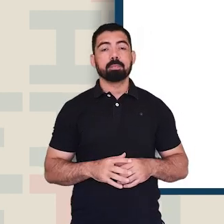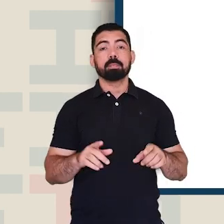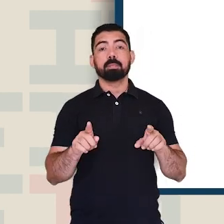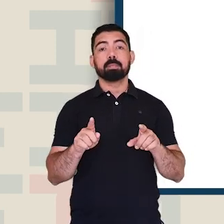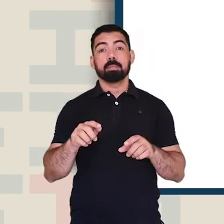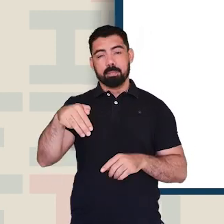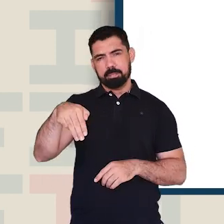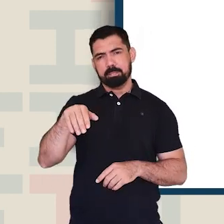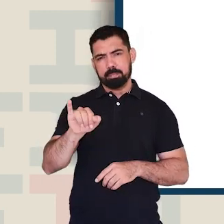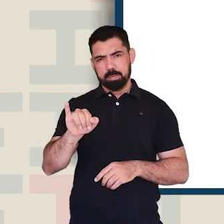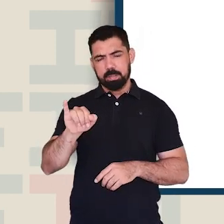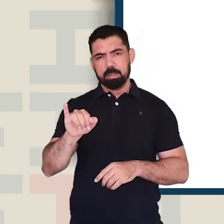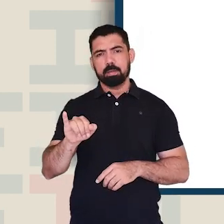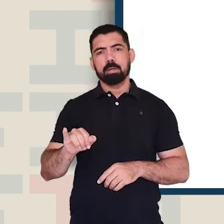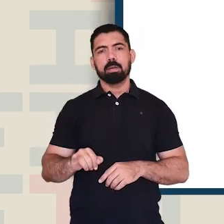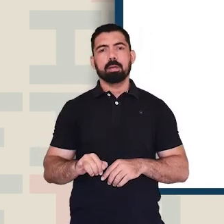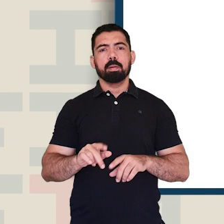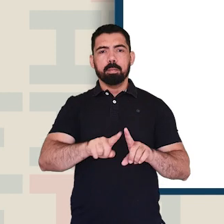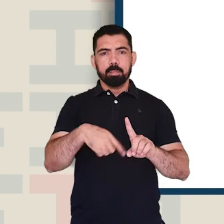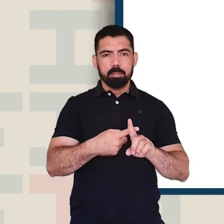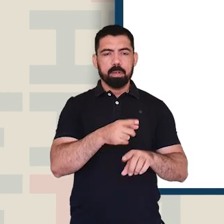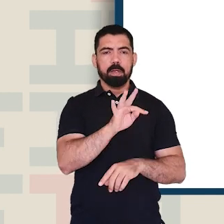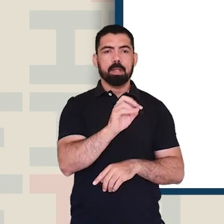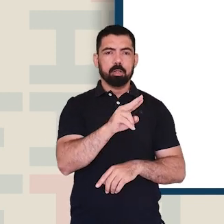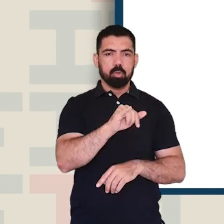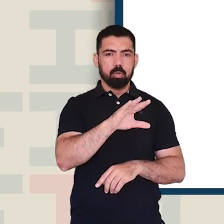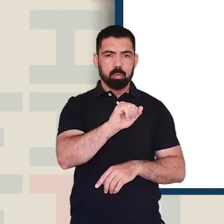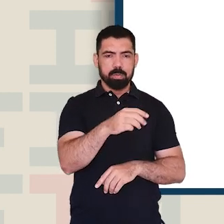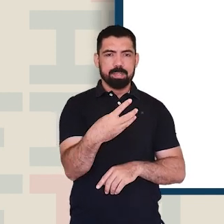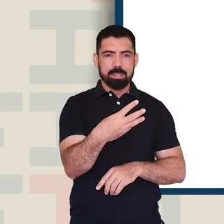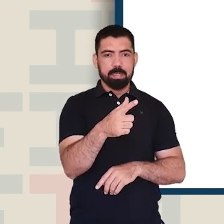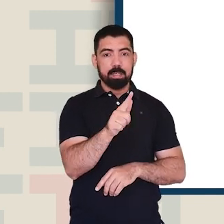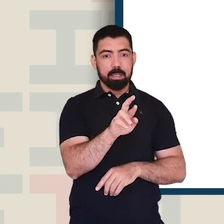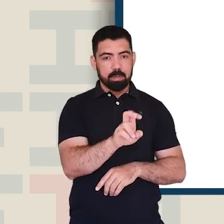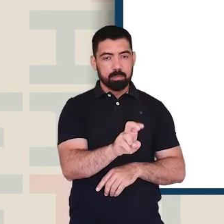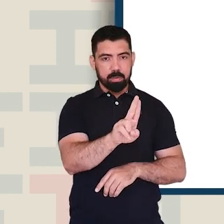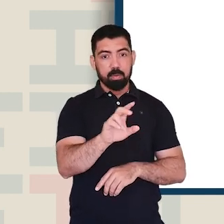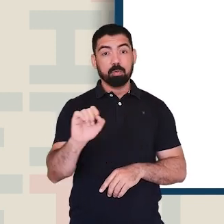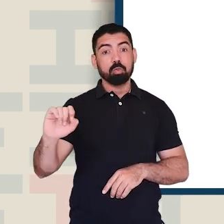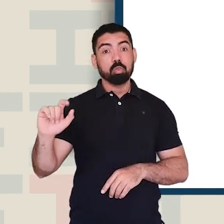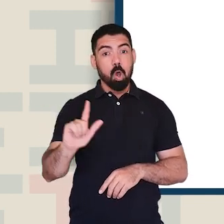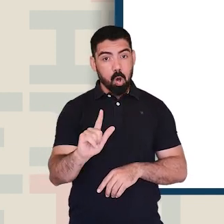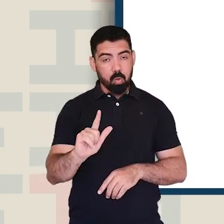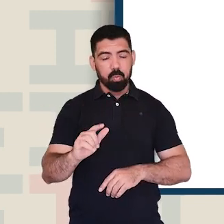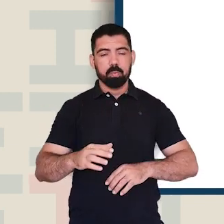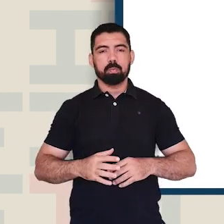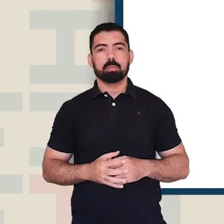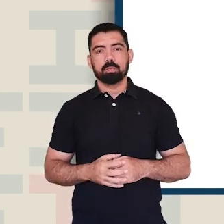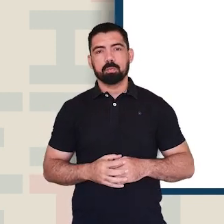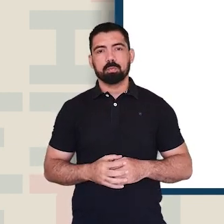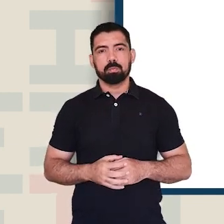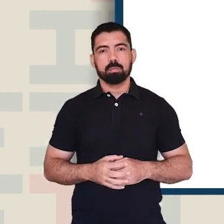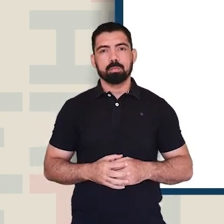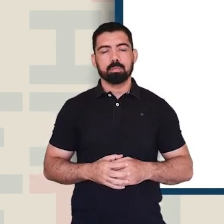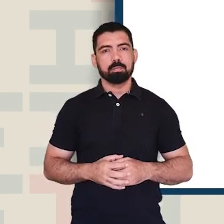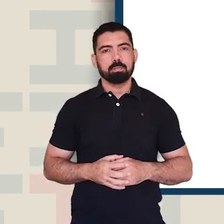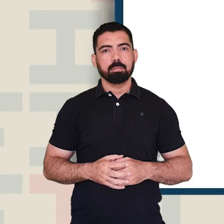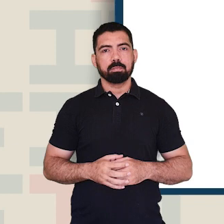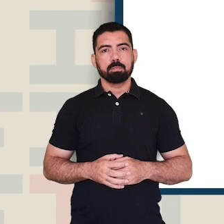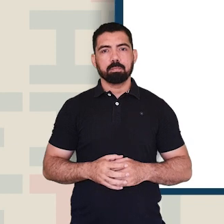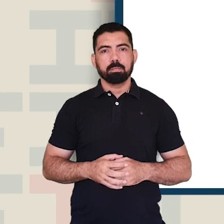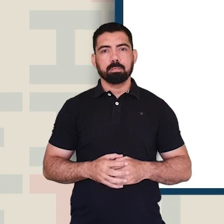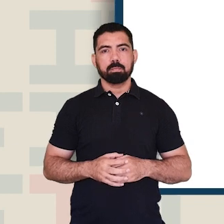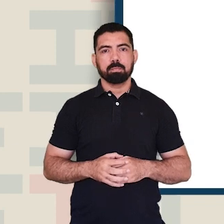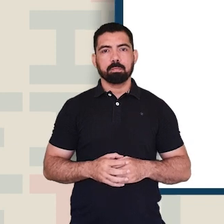né? A Mi, a tônica, a terceiro grau menor do Mi é o Sol. Então